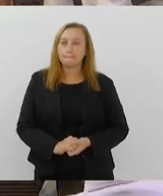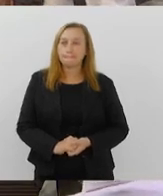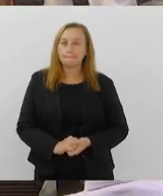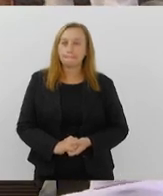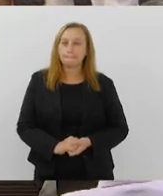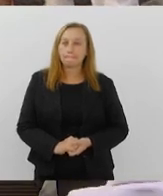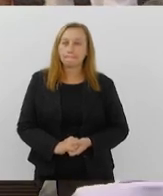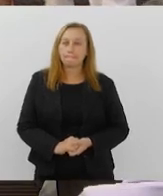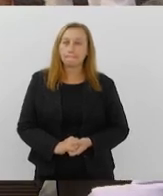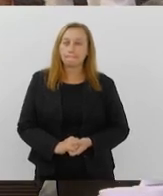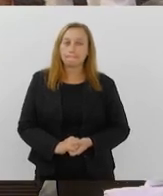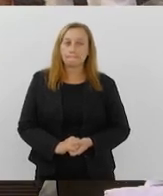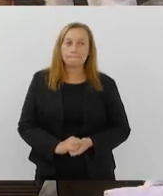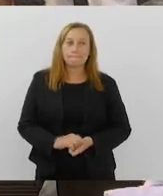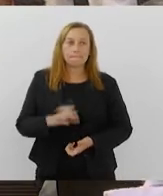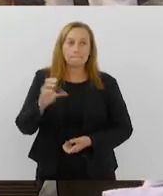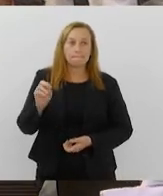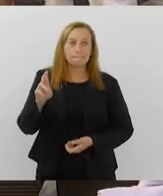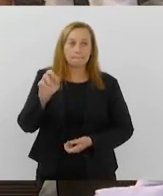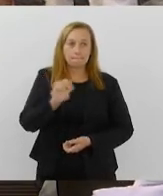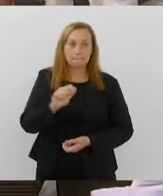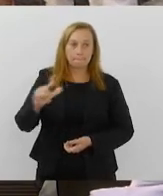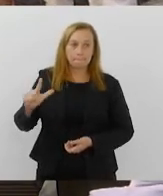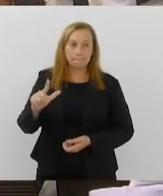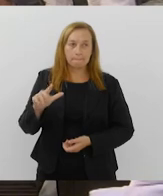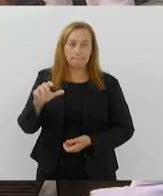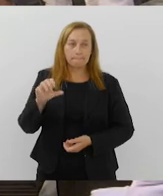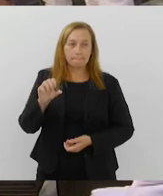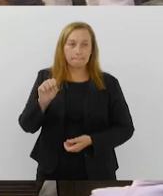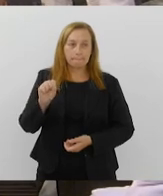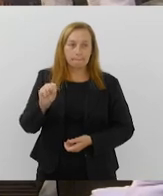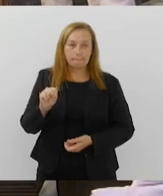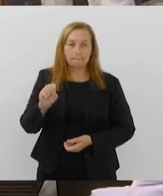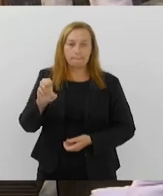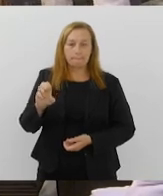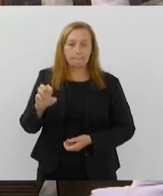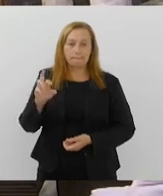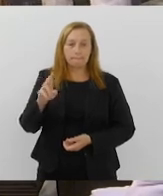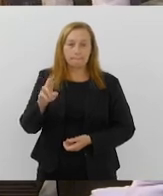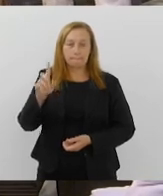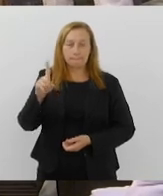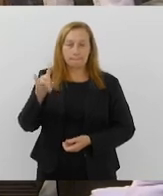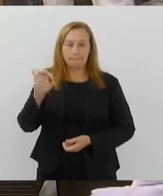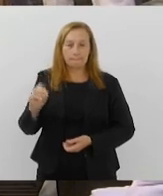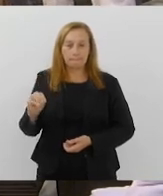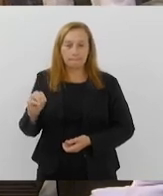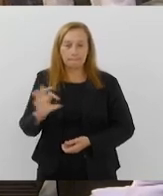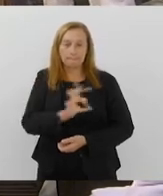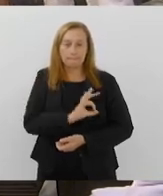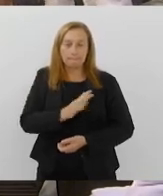Próximo agraciado, coronel Sérgio Roberto Robalo, coronel da Polícia Militar do Distrito